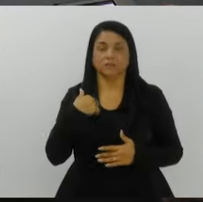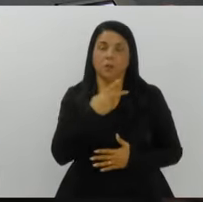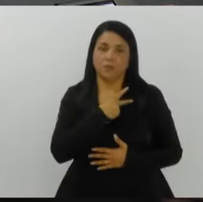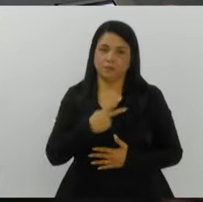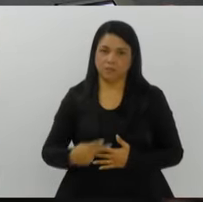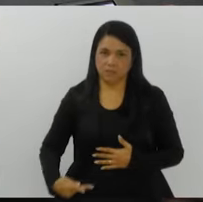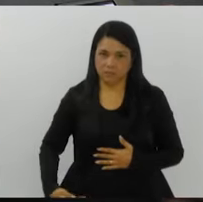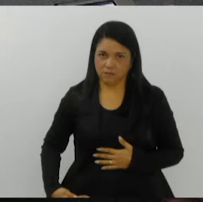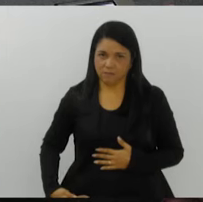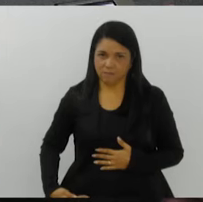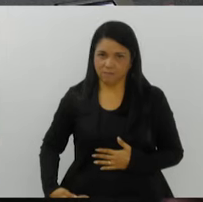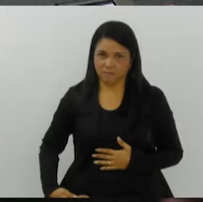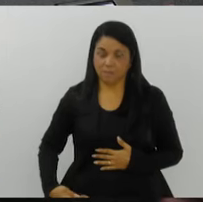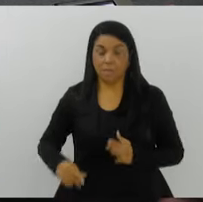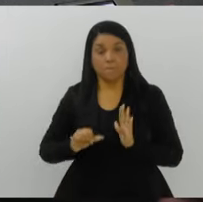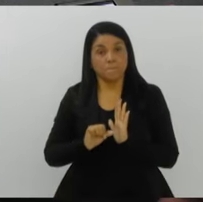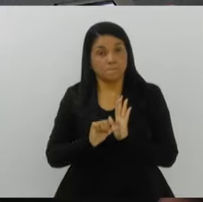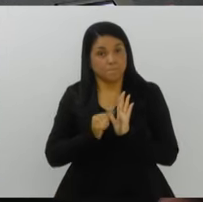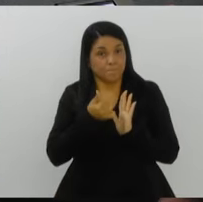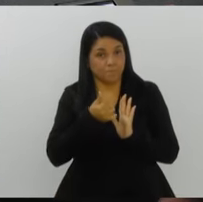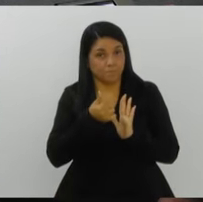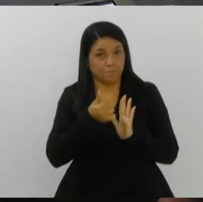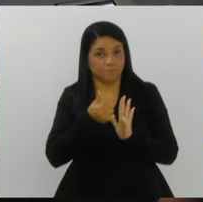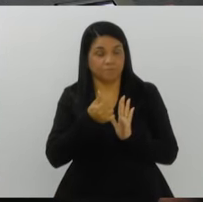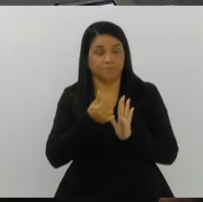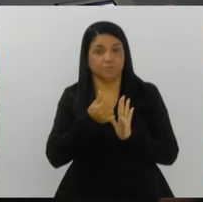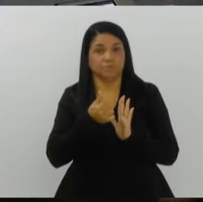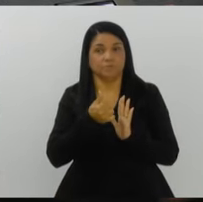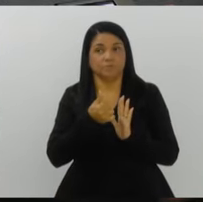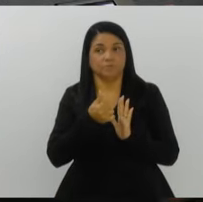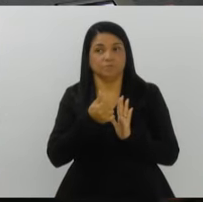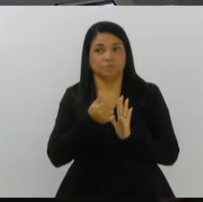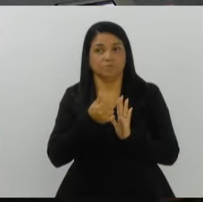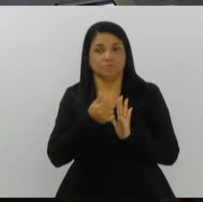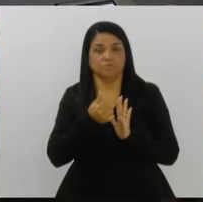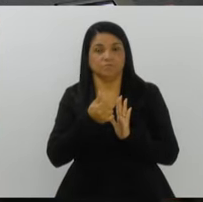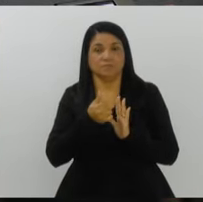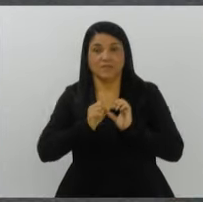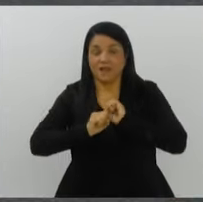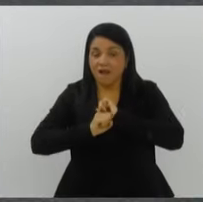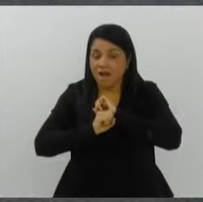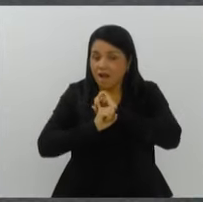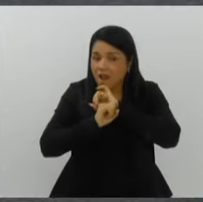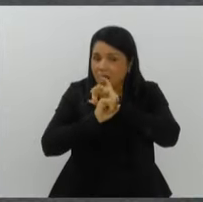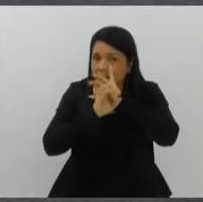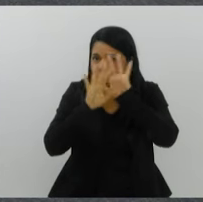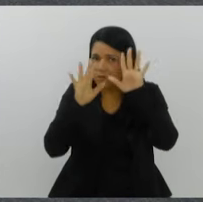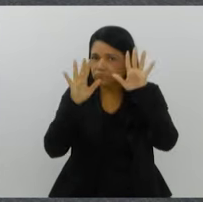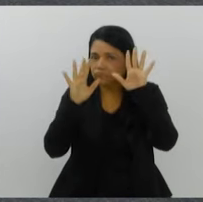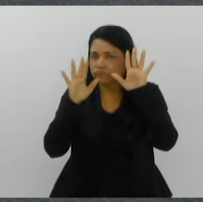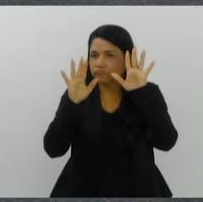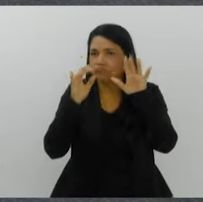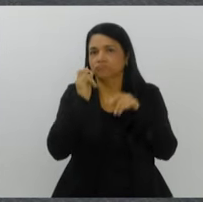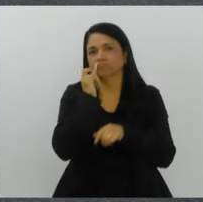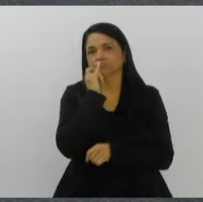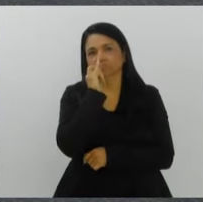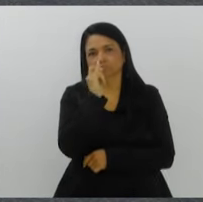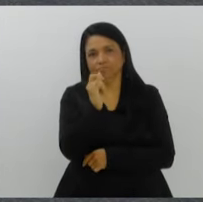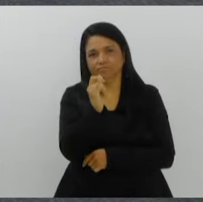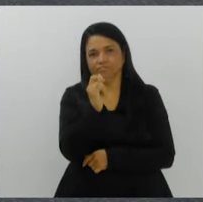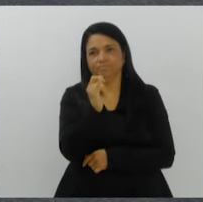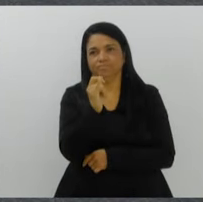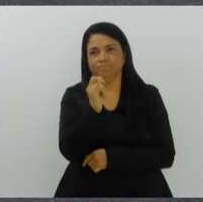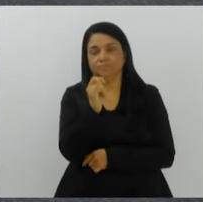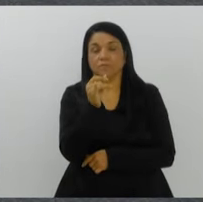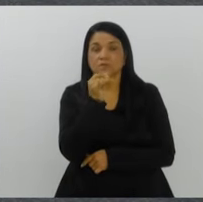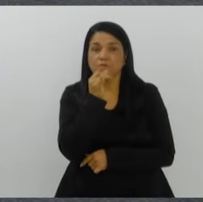Presidenta, em primeiro lugar, eu queria deixar absolutamente claro que,